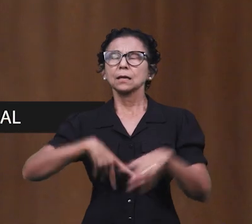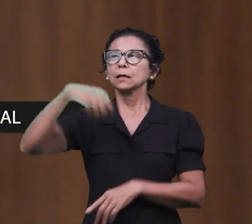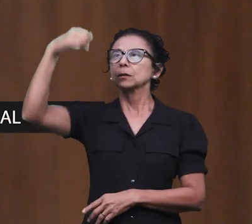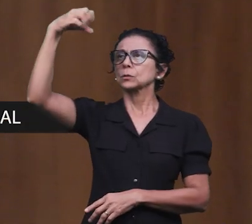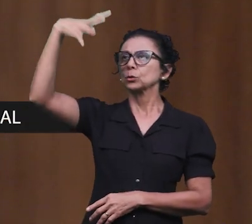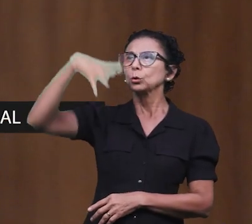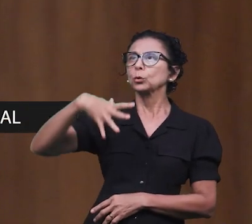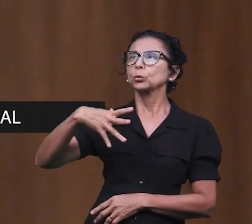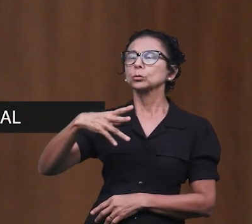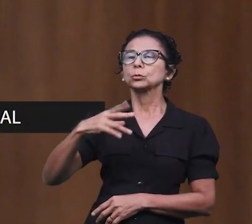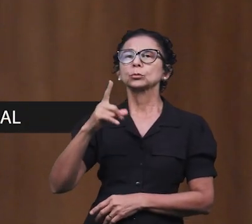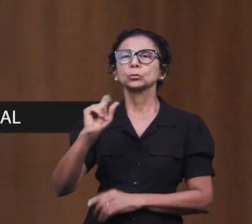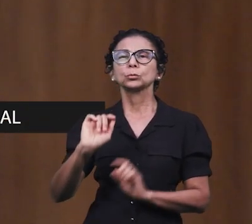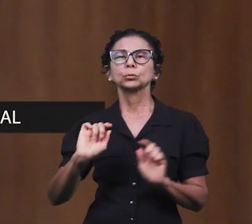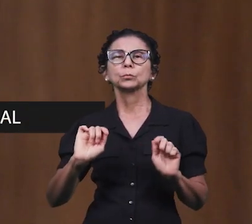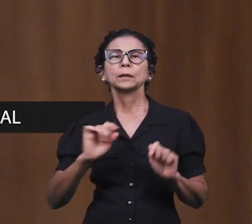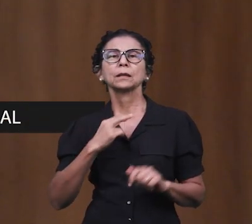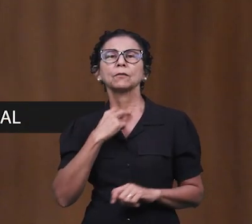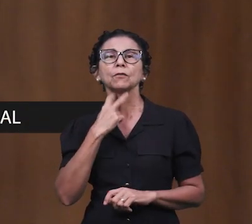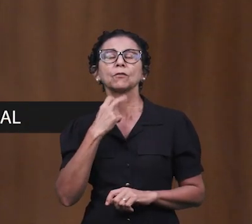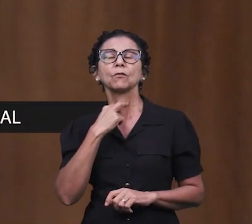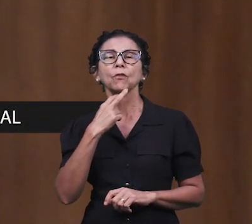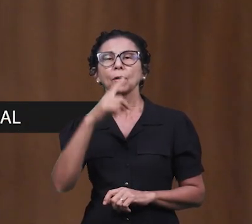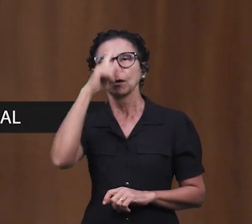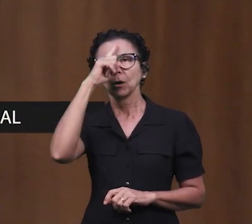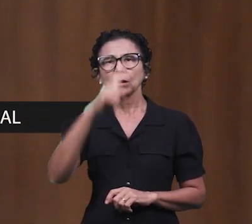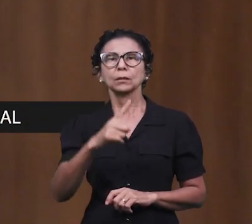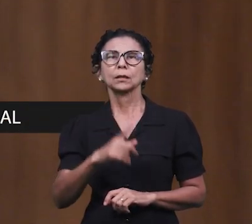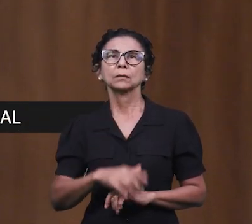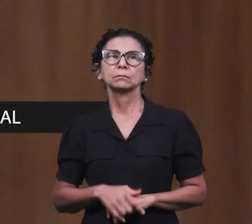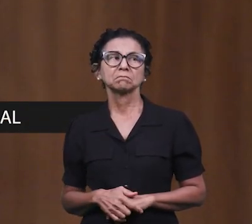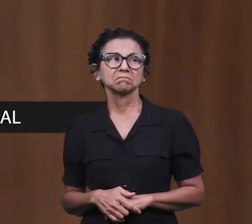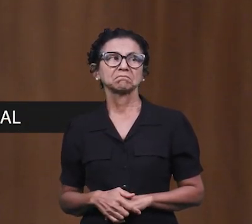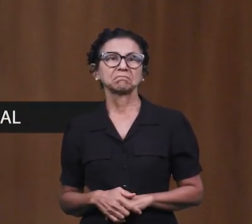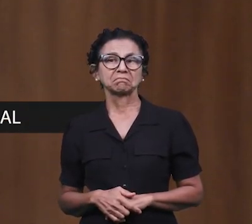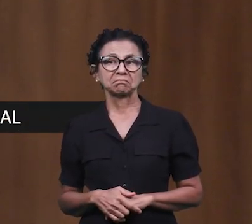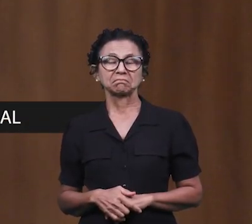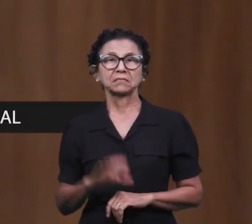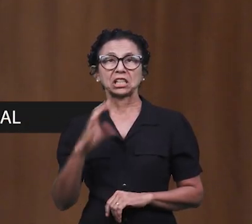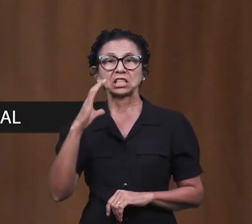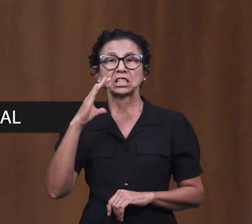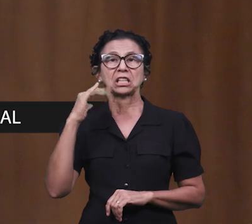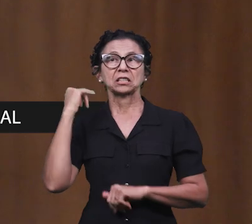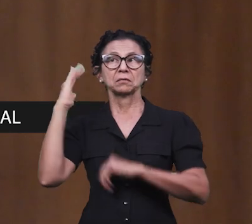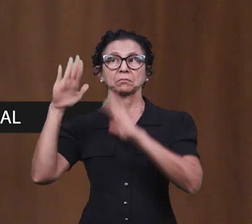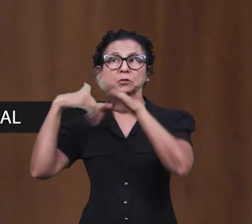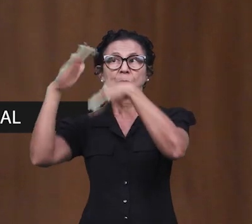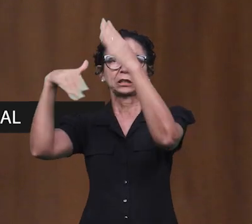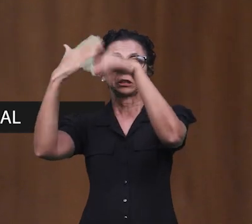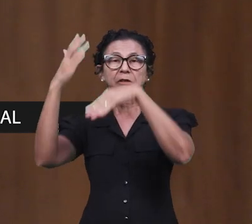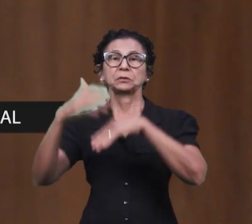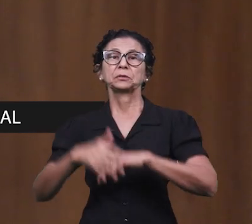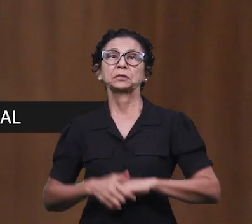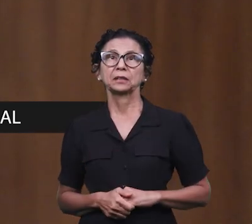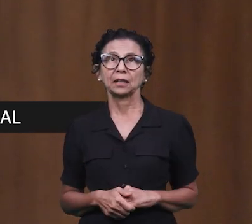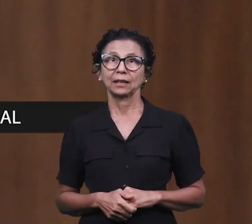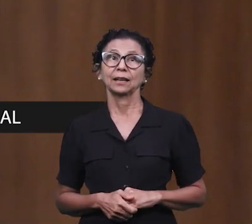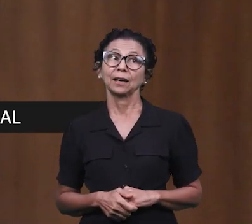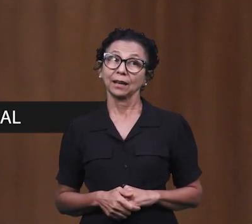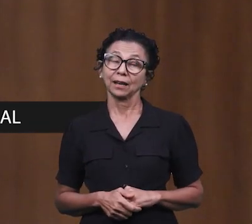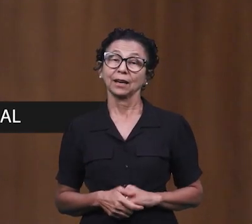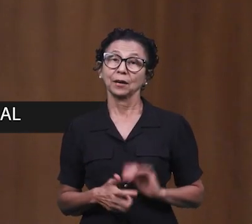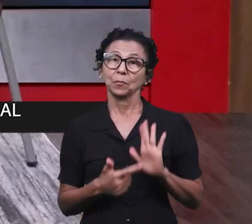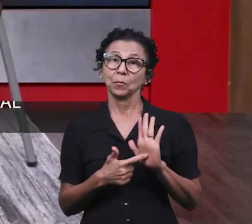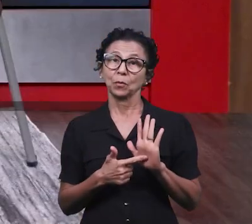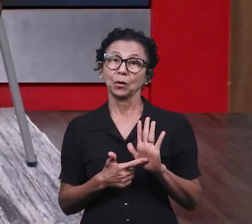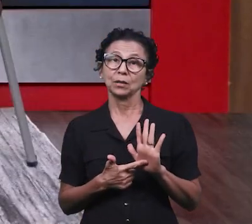que coisa, que ponto que nós chegamos, né? É a ciência se multiplicando, né? Exatamente. Mais um sinal aí, sinal